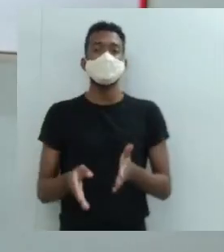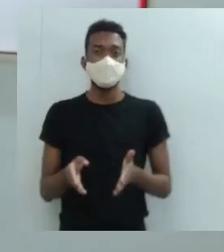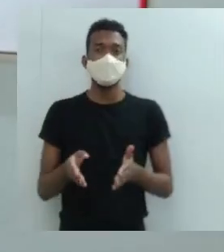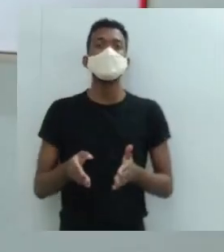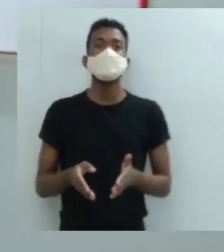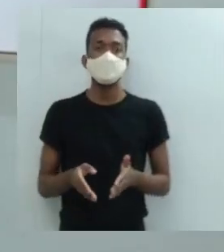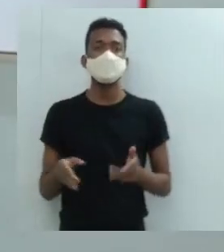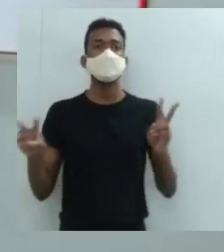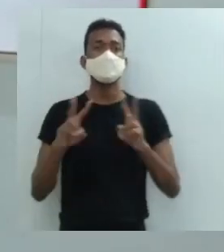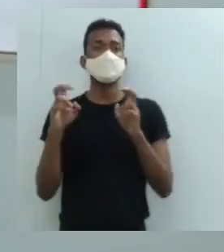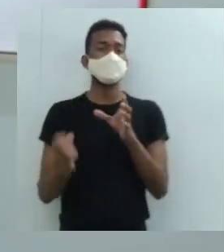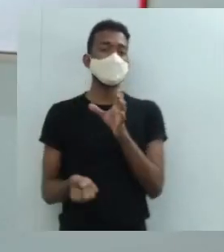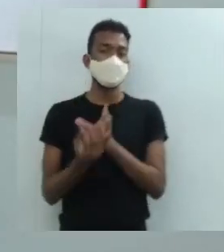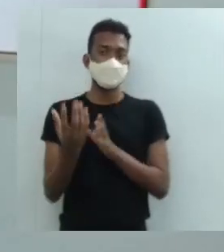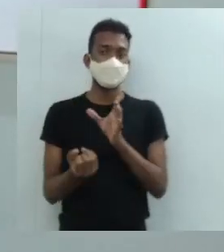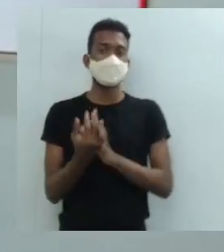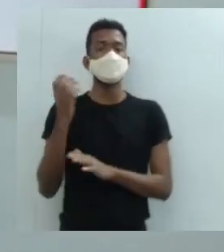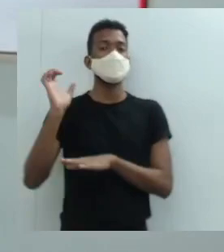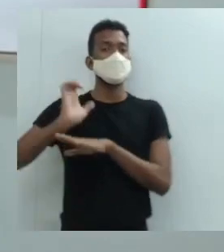dos estados